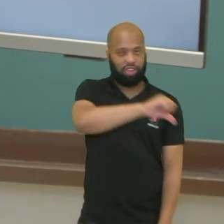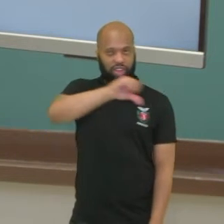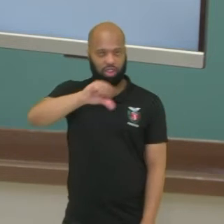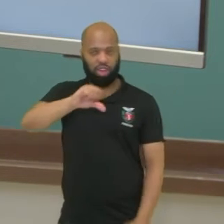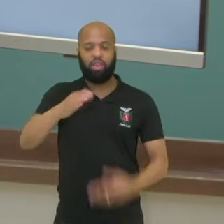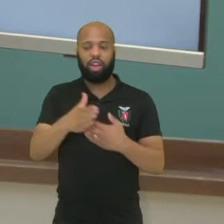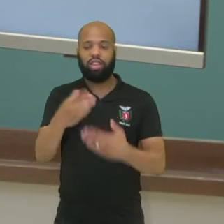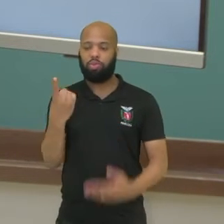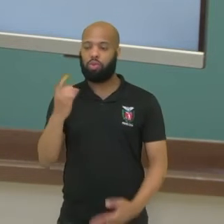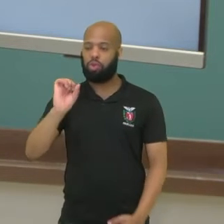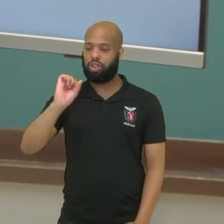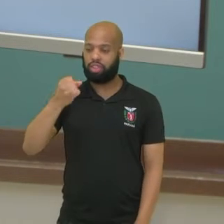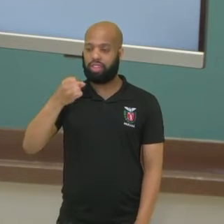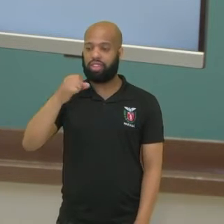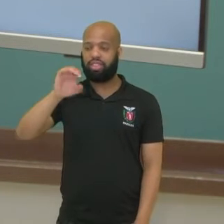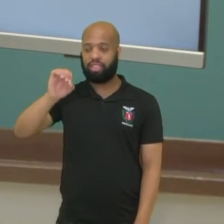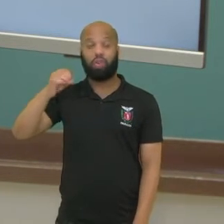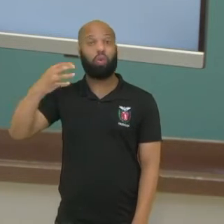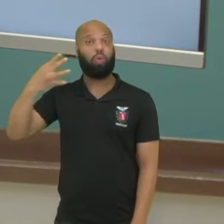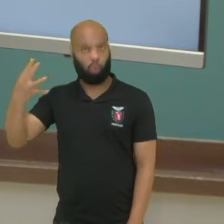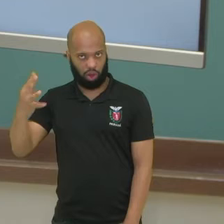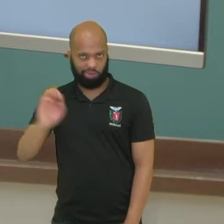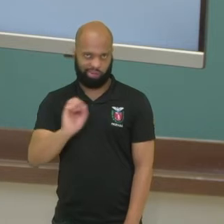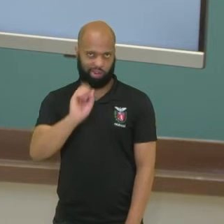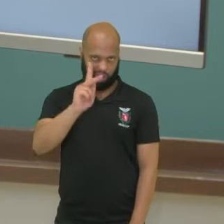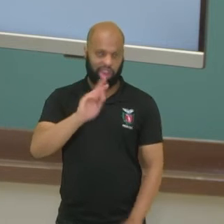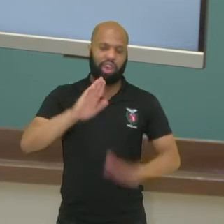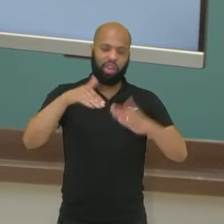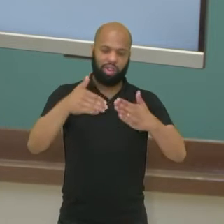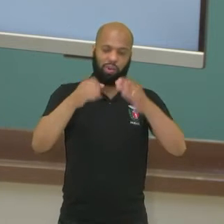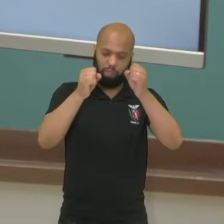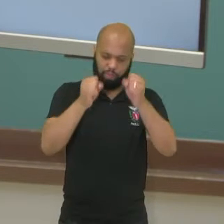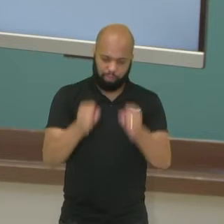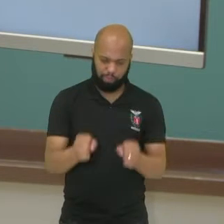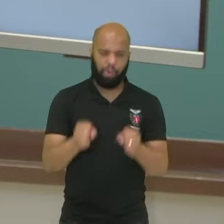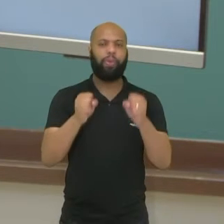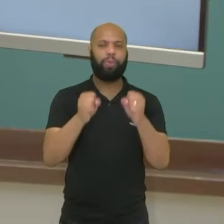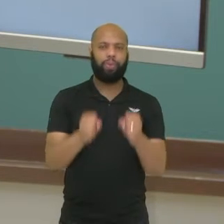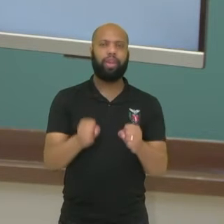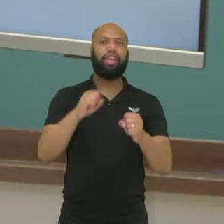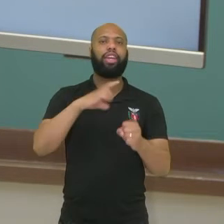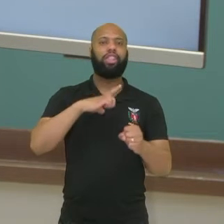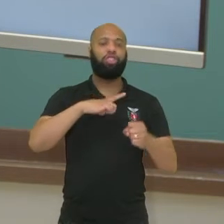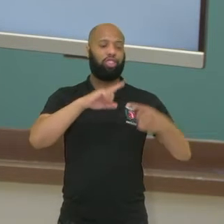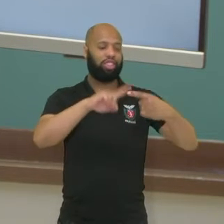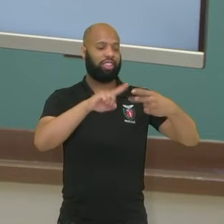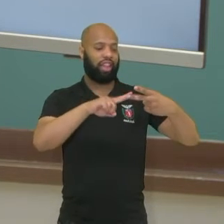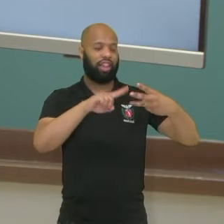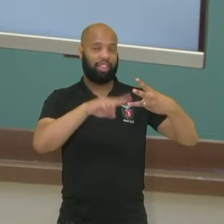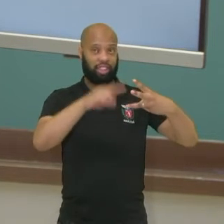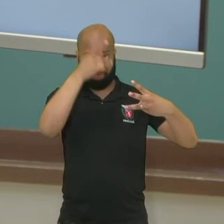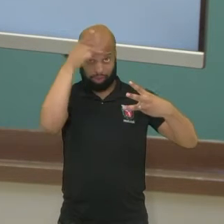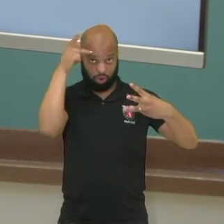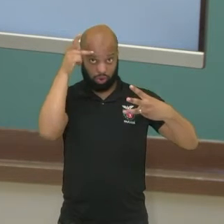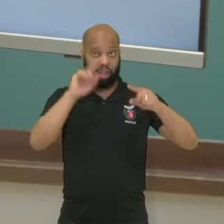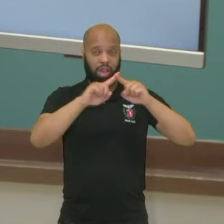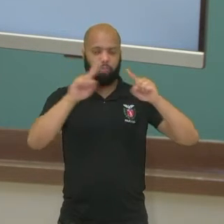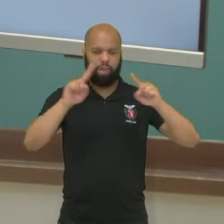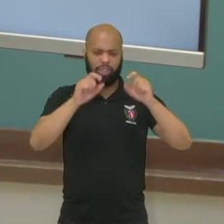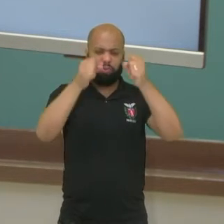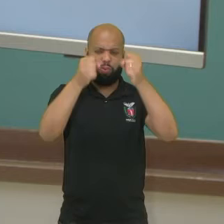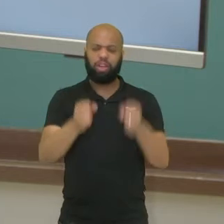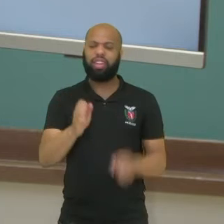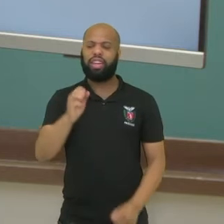a 1804, né? O poder, embora fossem 3 cônsules, o poder de fato estava nas